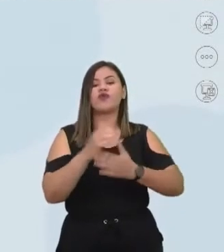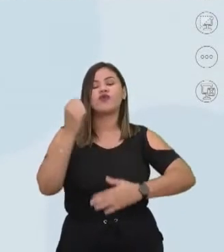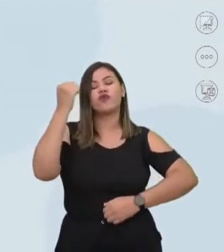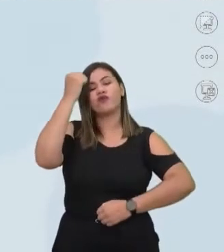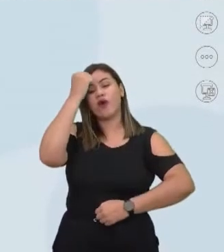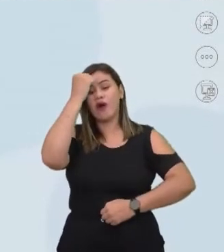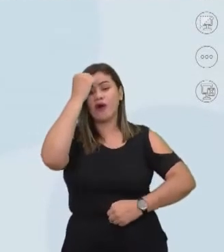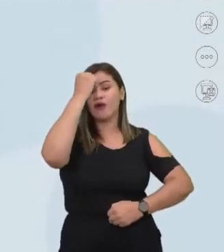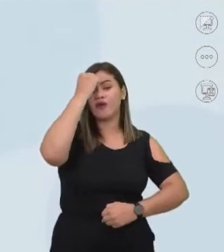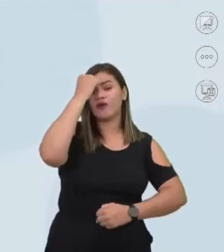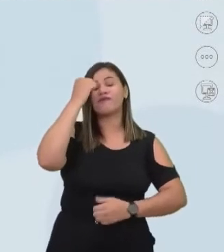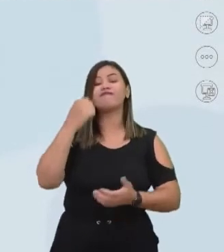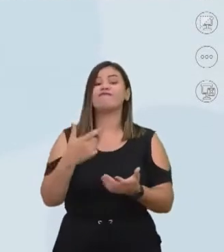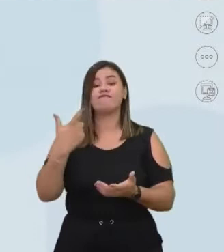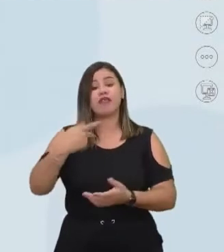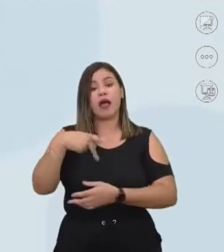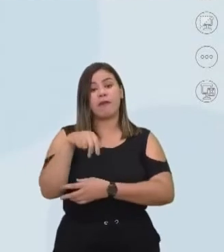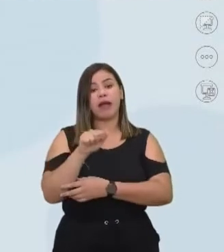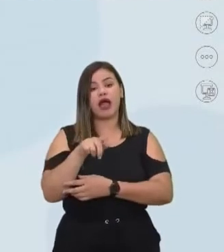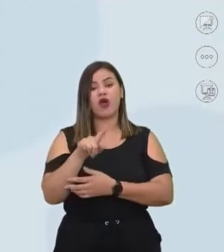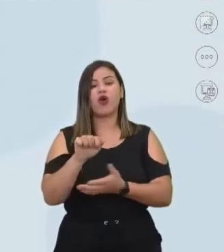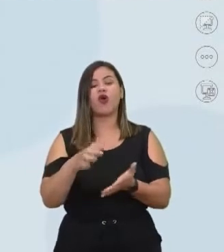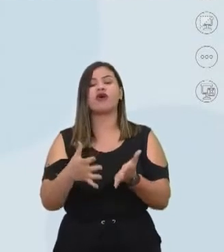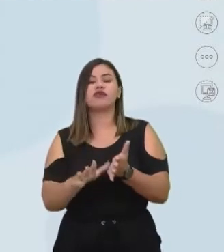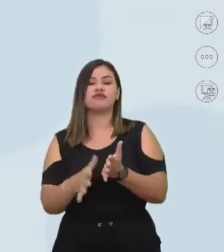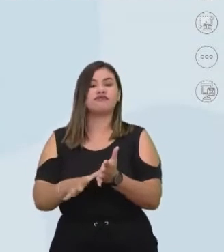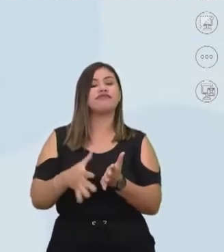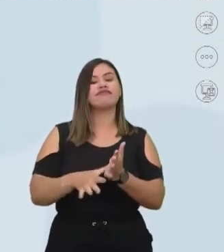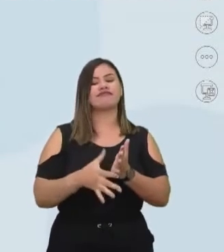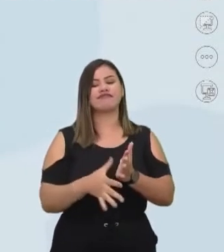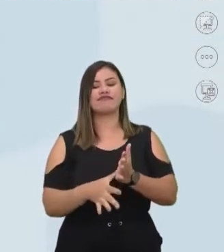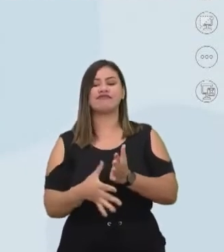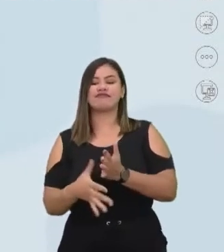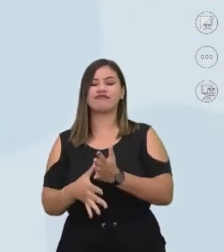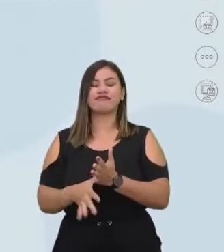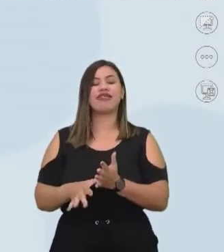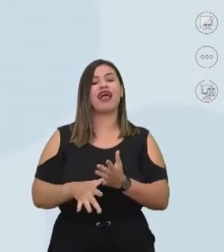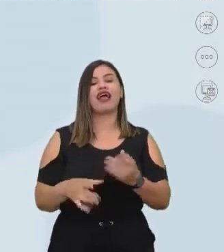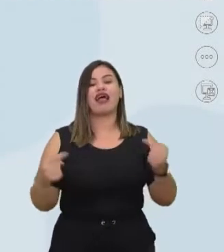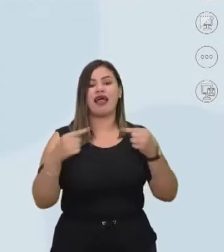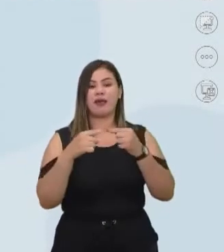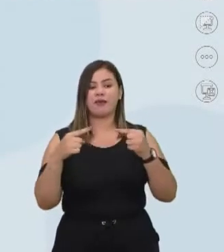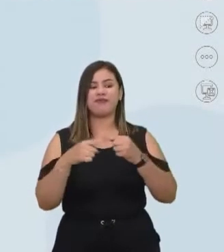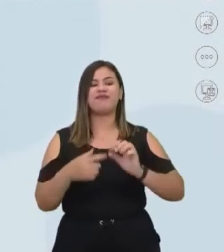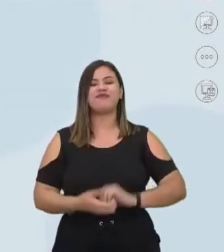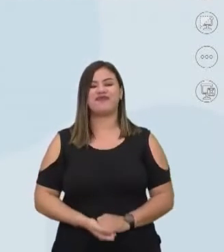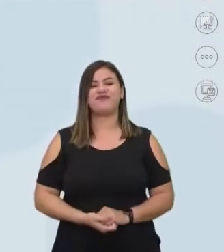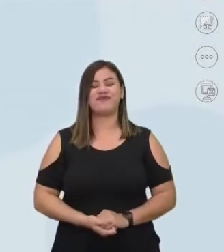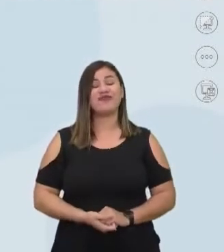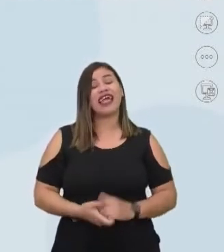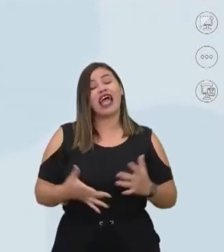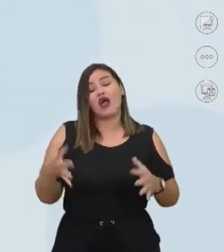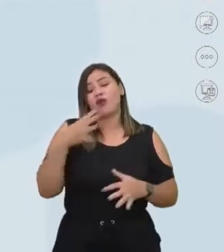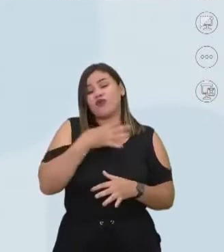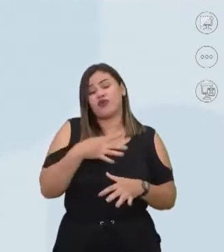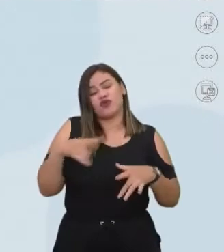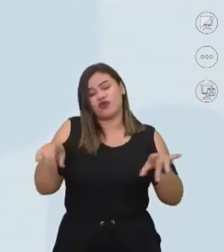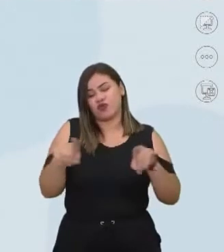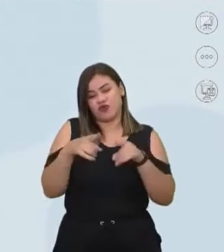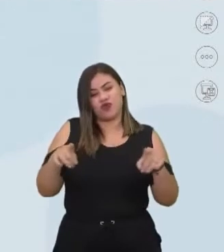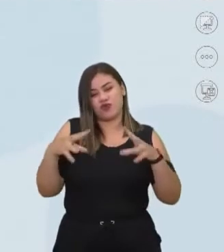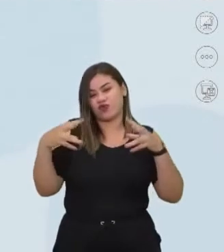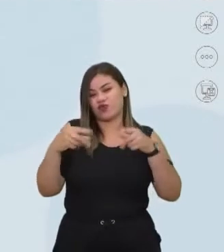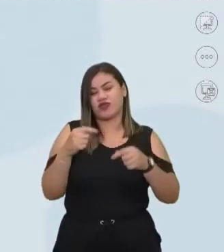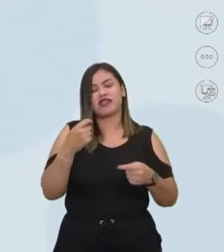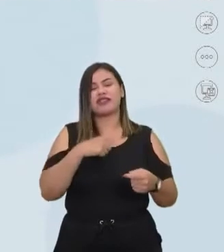né? Então, são sempre esses ritmos, né, que tem mais essa questão do instrumento de percussão, tá? Claro que toda música tem, né? A